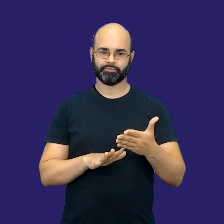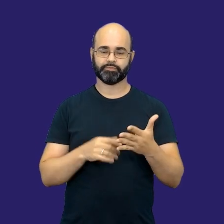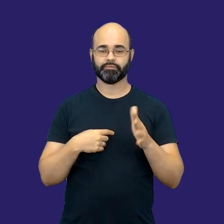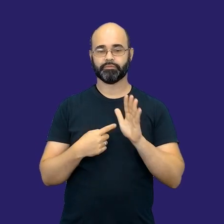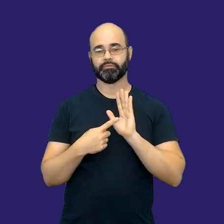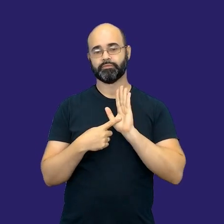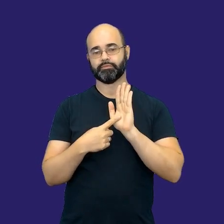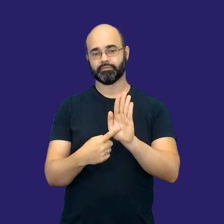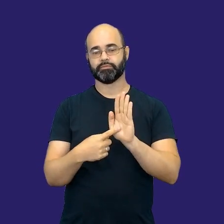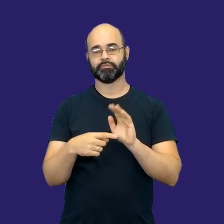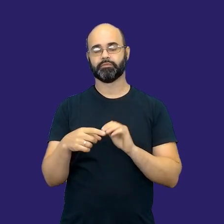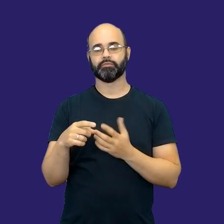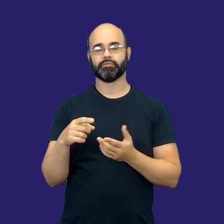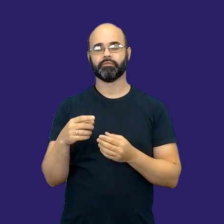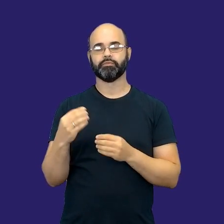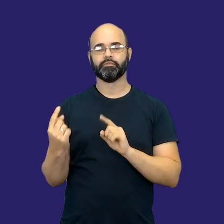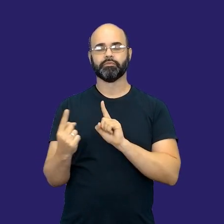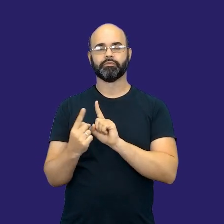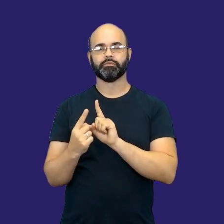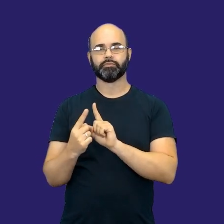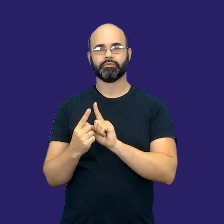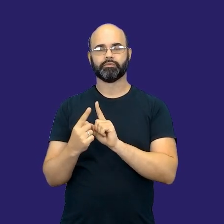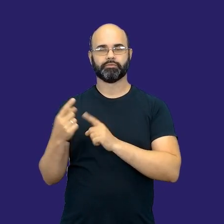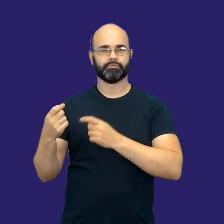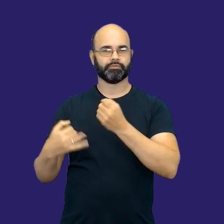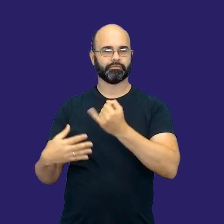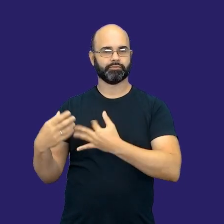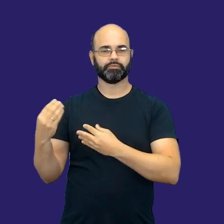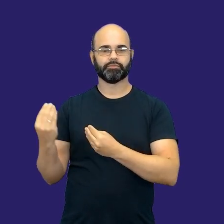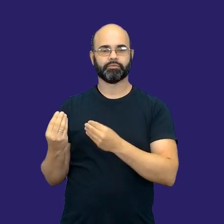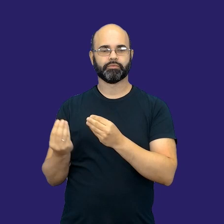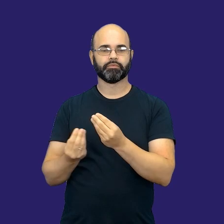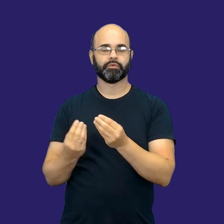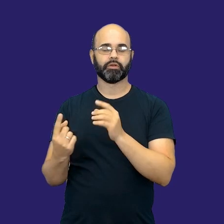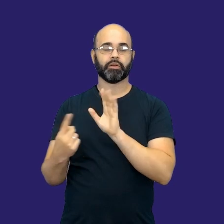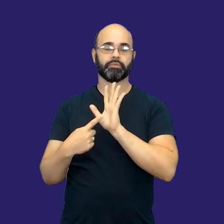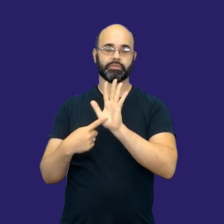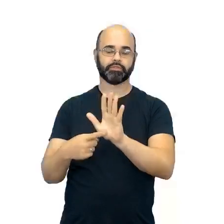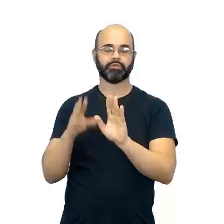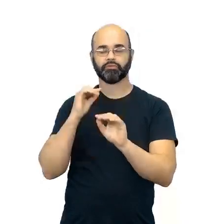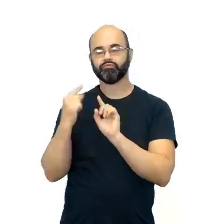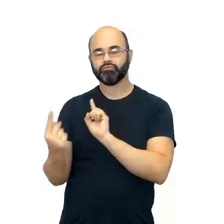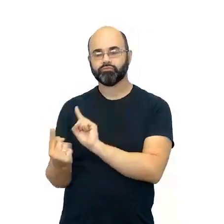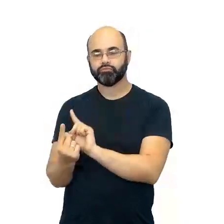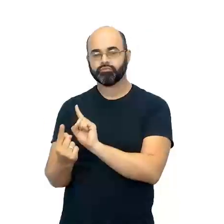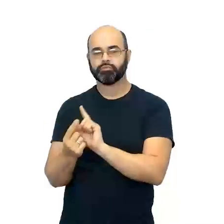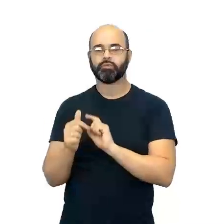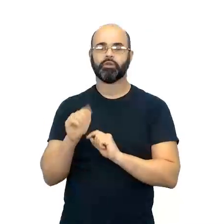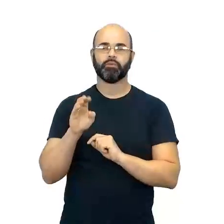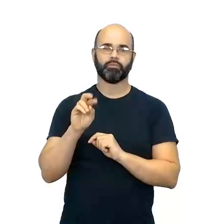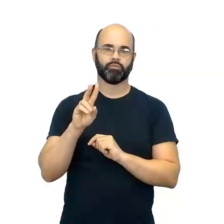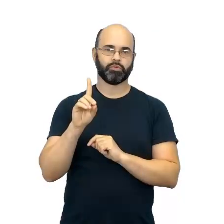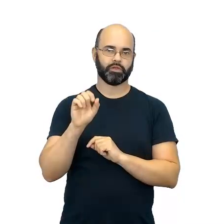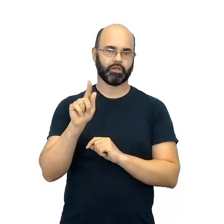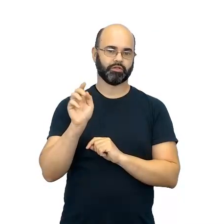apresentar as abordagens que estamos sugerindo aqui, né, especificamente para a disciplina de física.